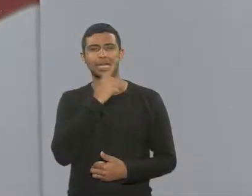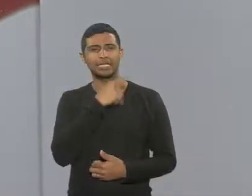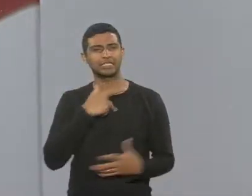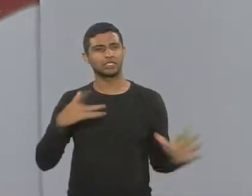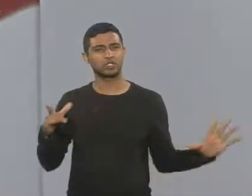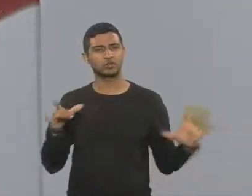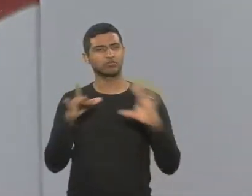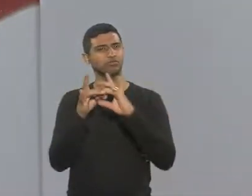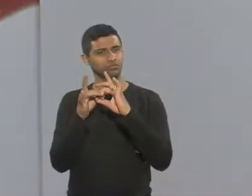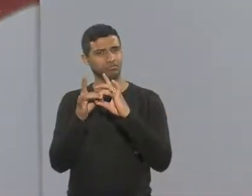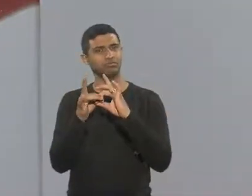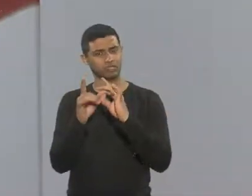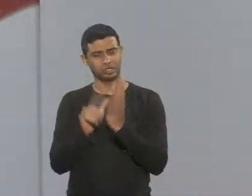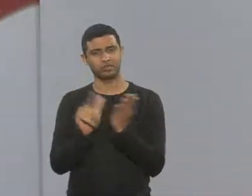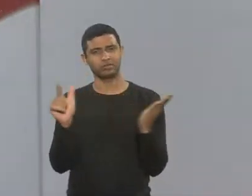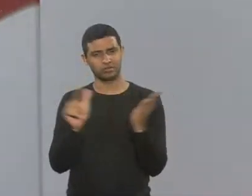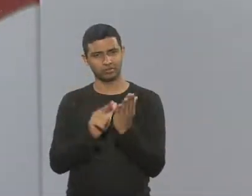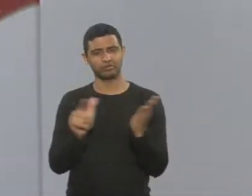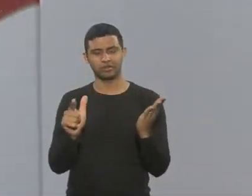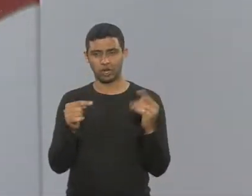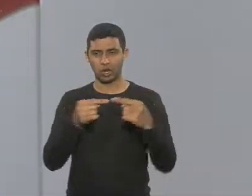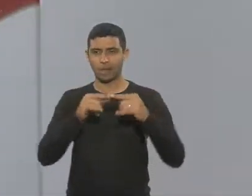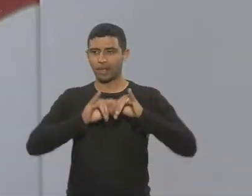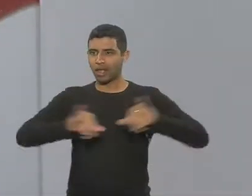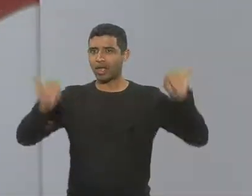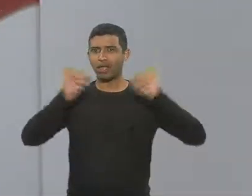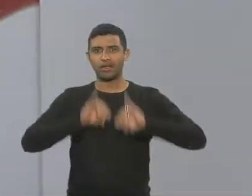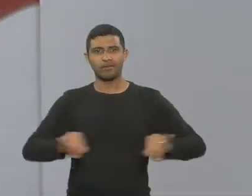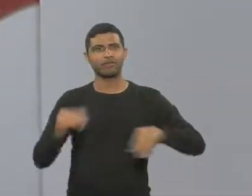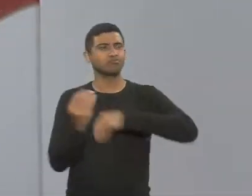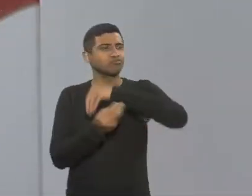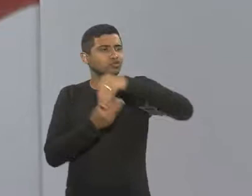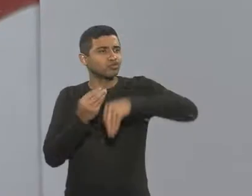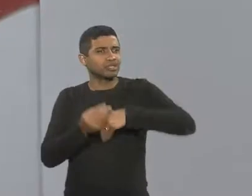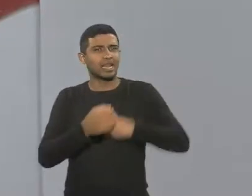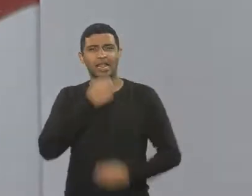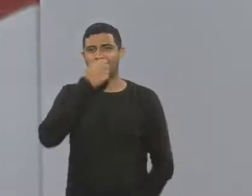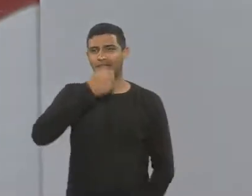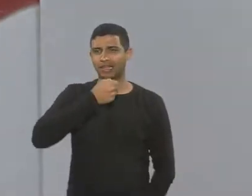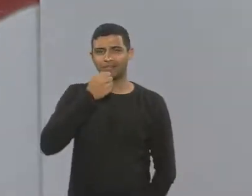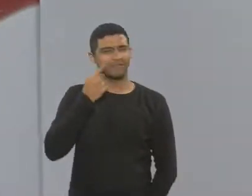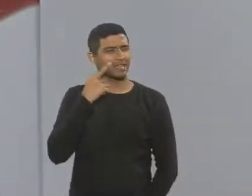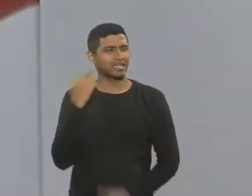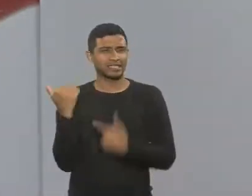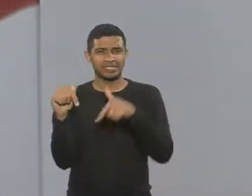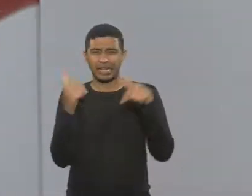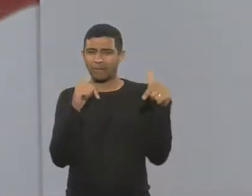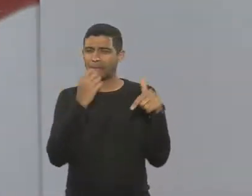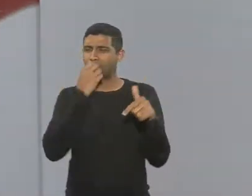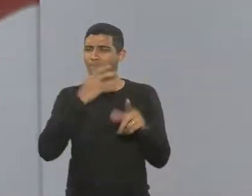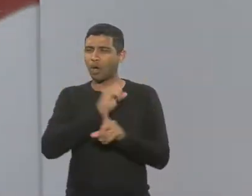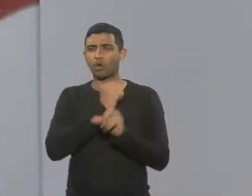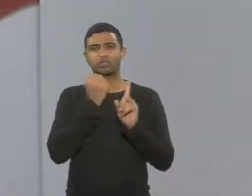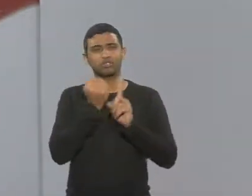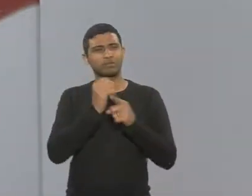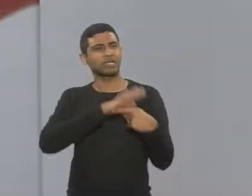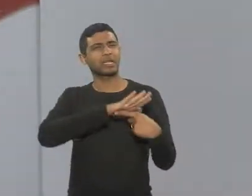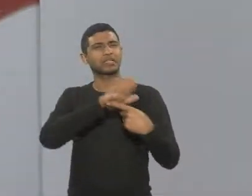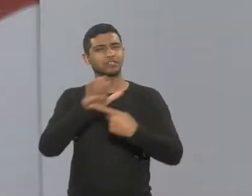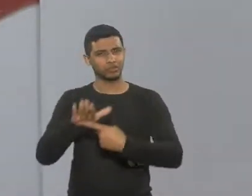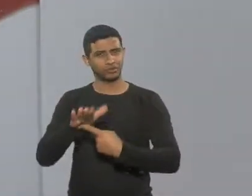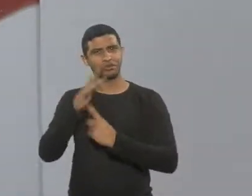está vinculado, esse jornalismo, né, assim, da informação, com notícia e reportagem, ele faz um belo trabalho de sociabilidade com